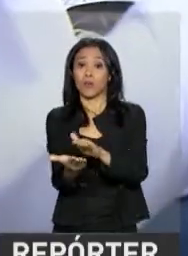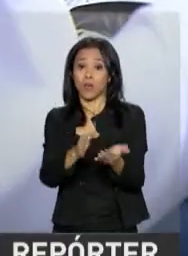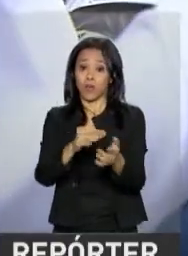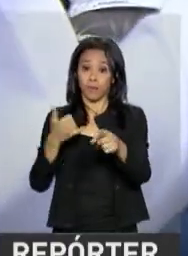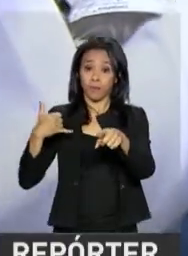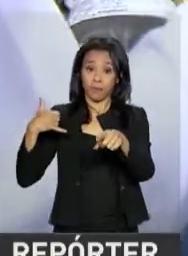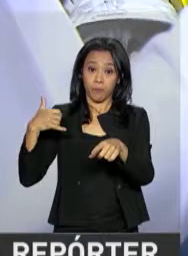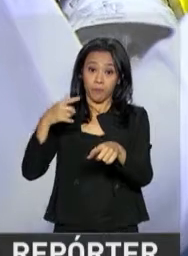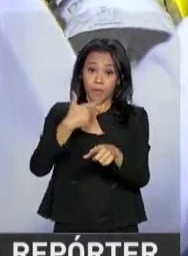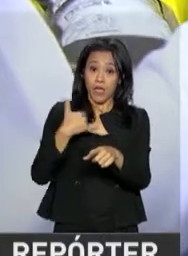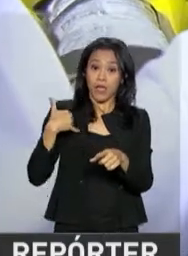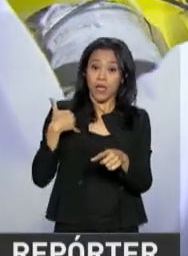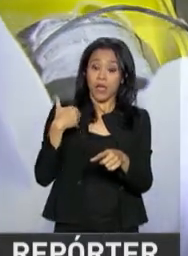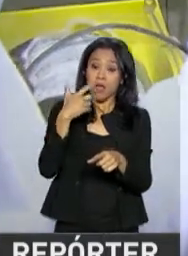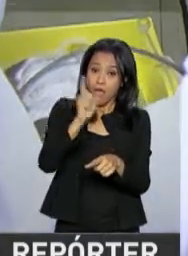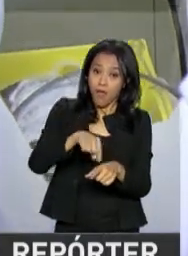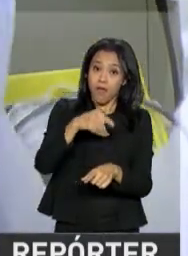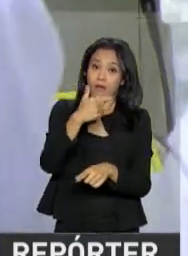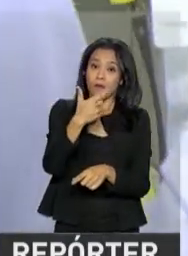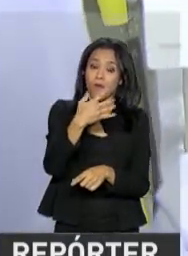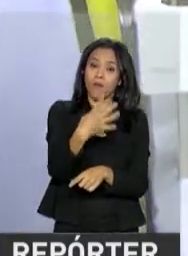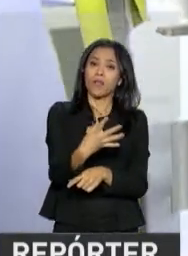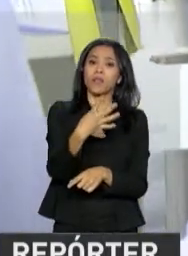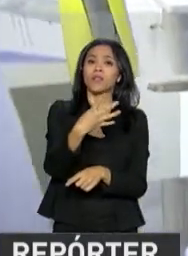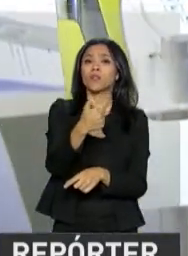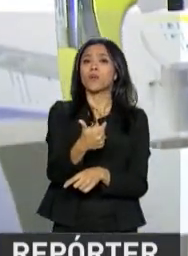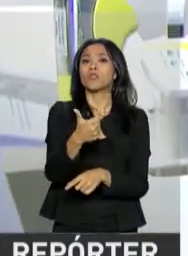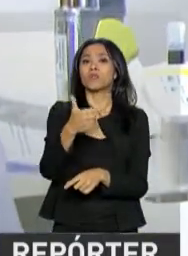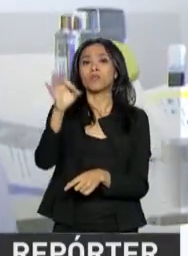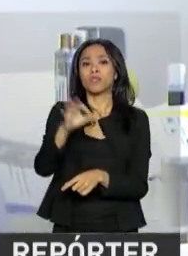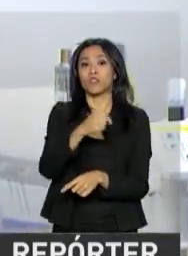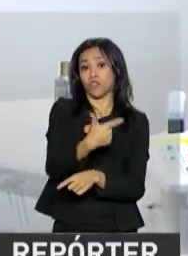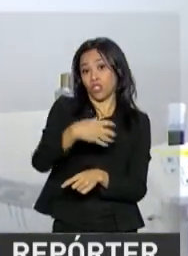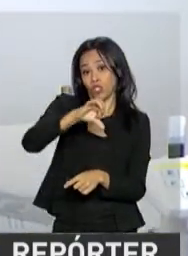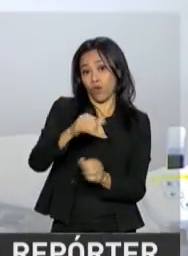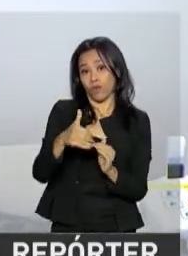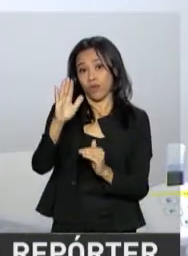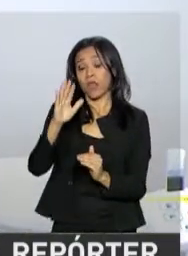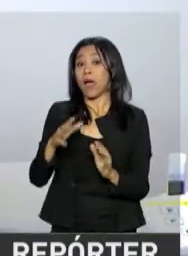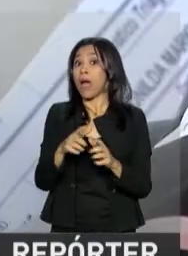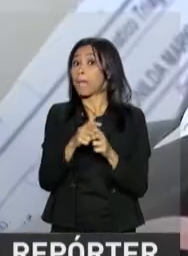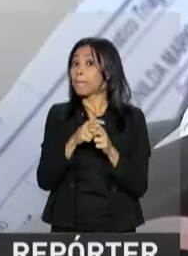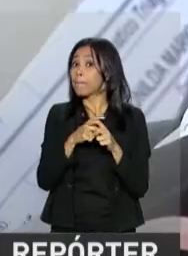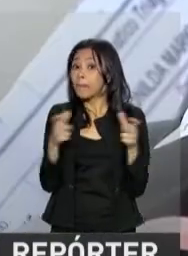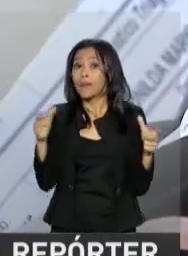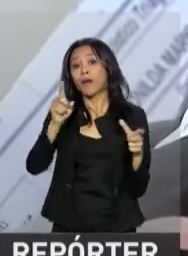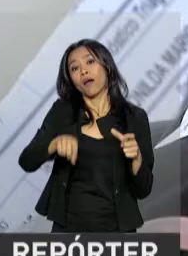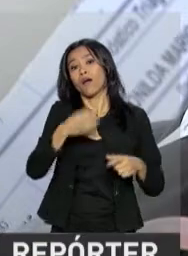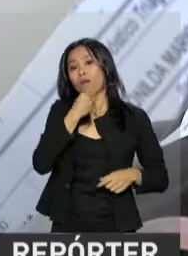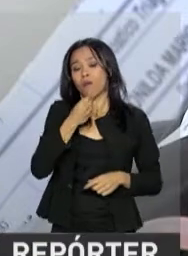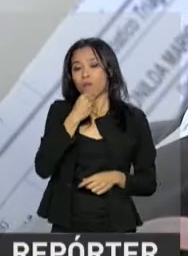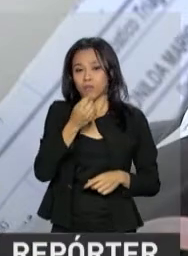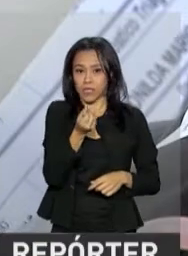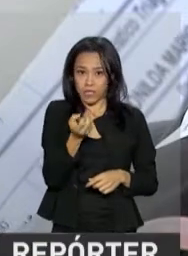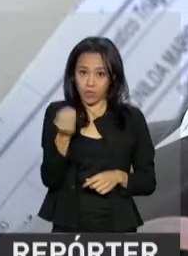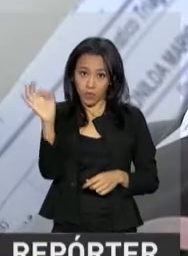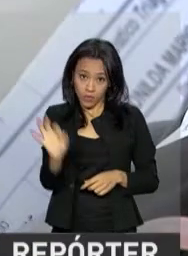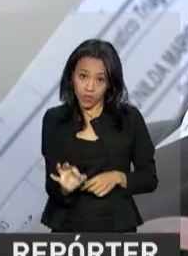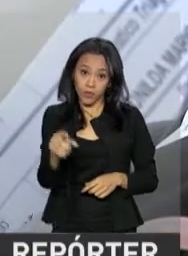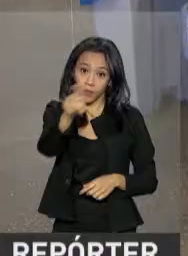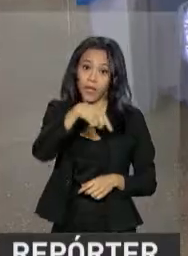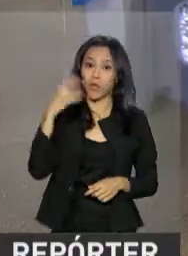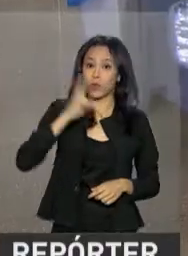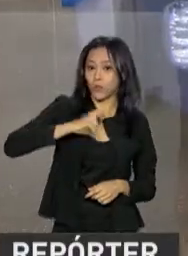anos representam 42% dos doadores 60 por cento são homens o sangue é essencial para os atendimentos de